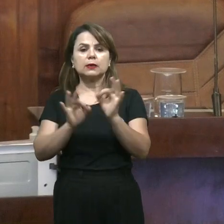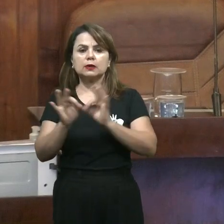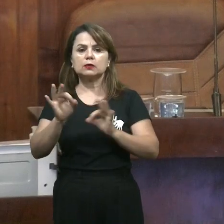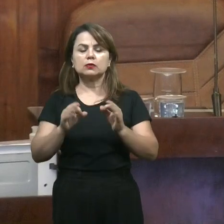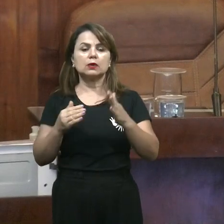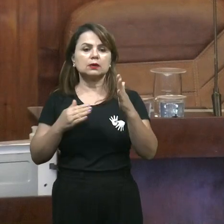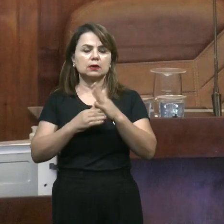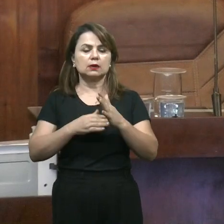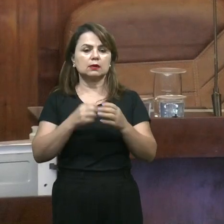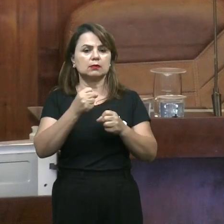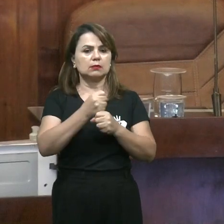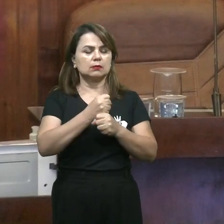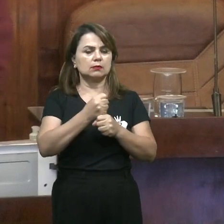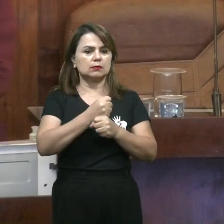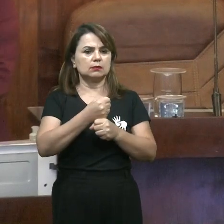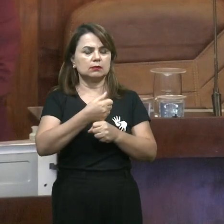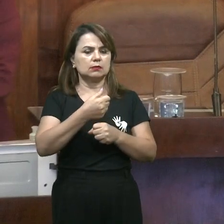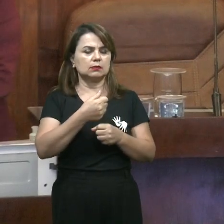2024